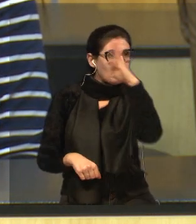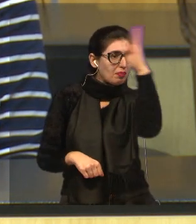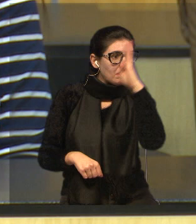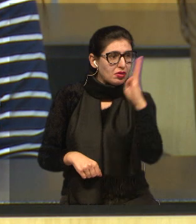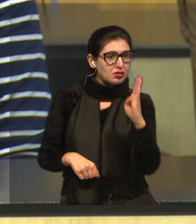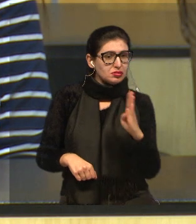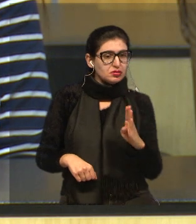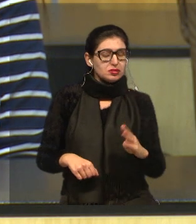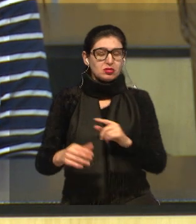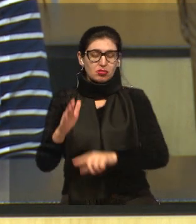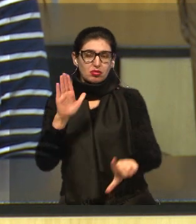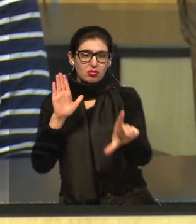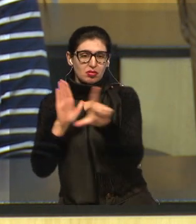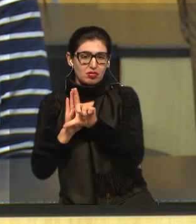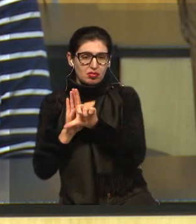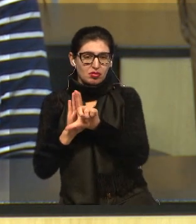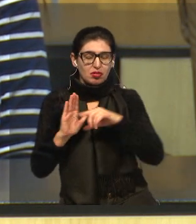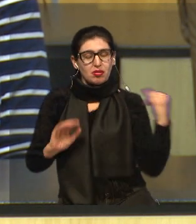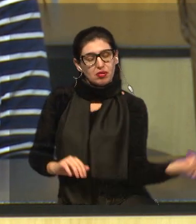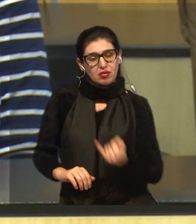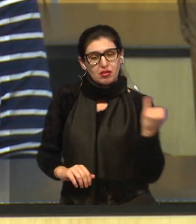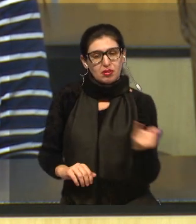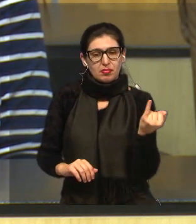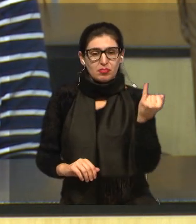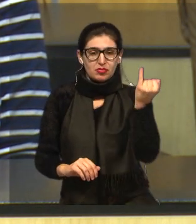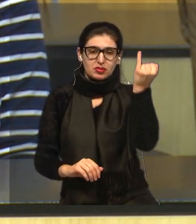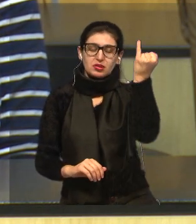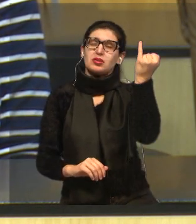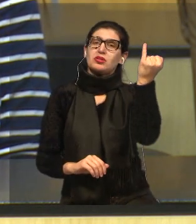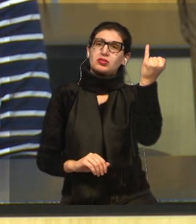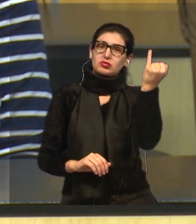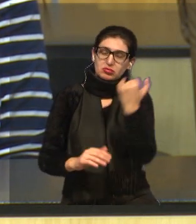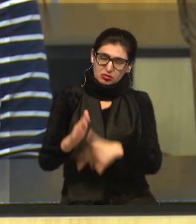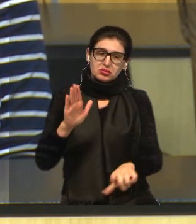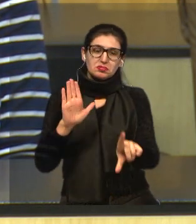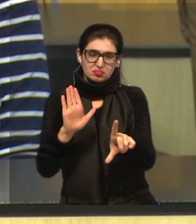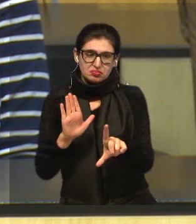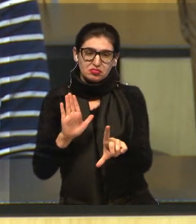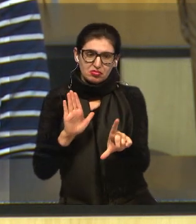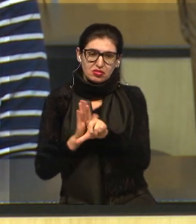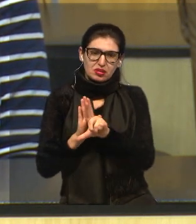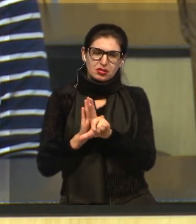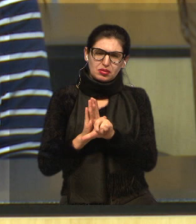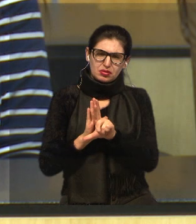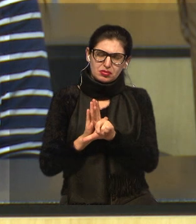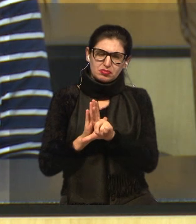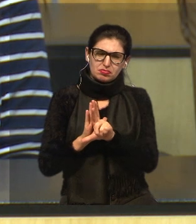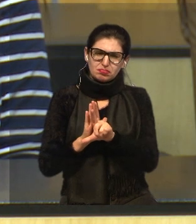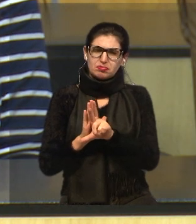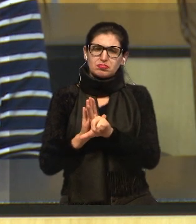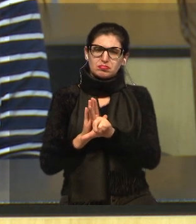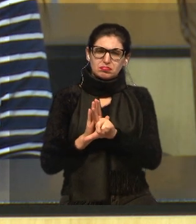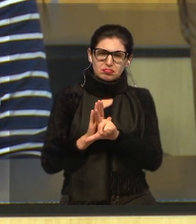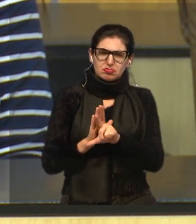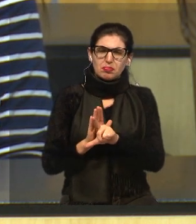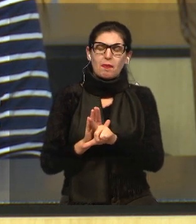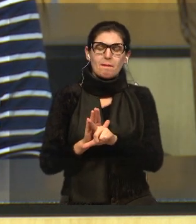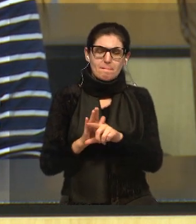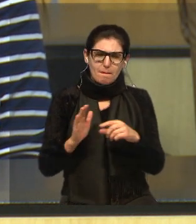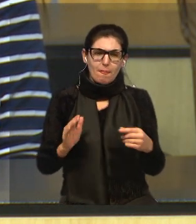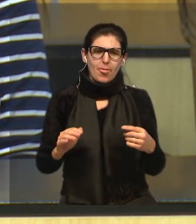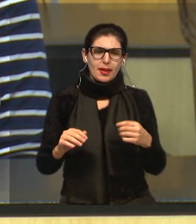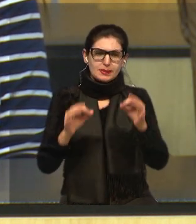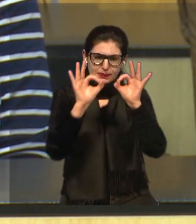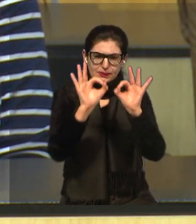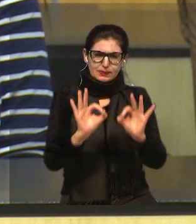uma legislação de vanguarda, uma legislação de primeira estirpe, completa e que aborda todos